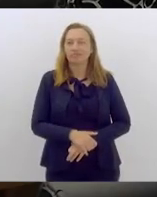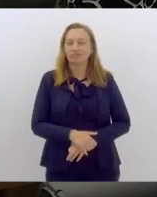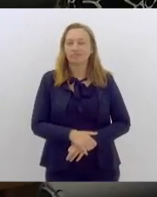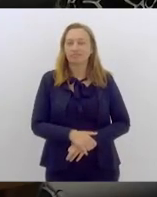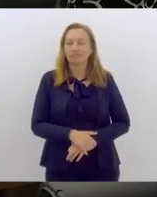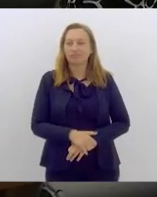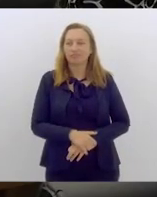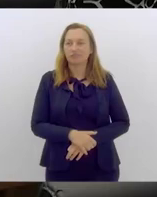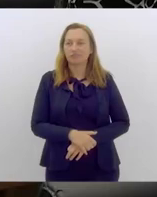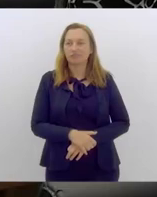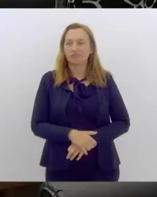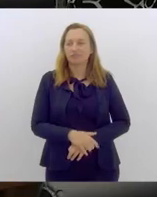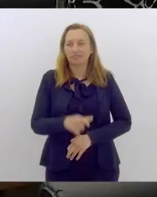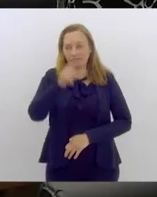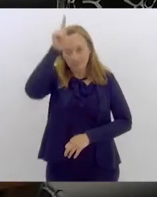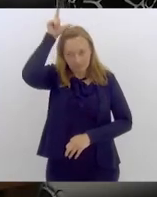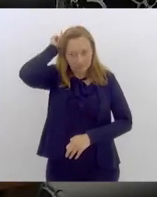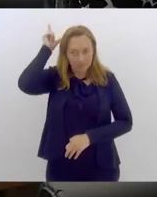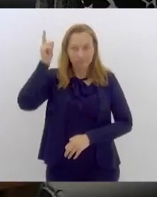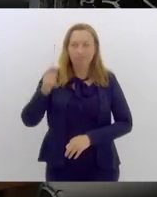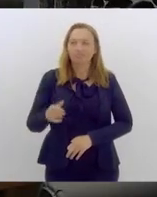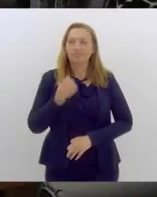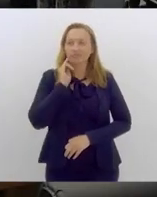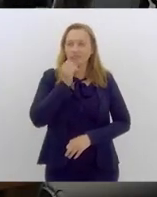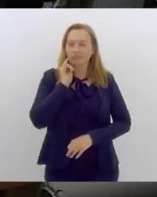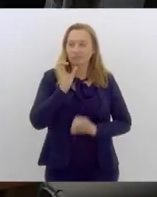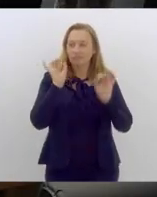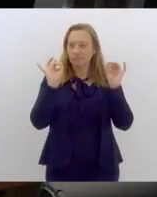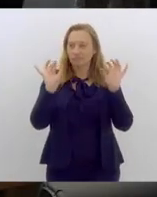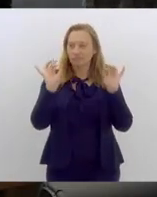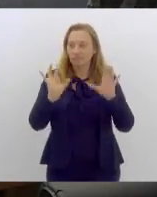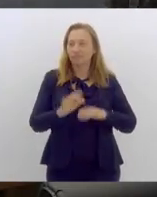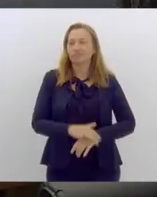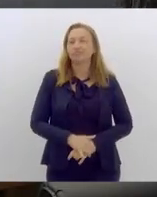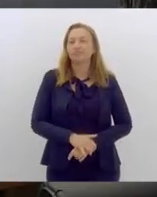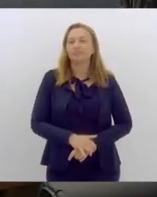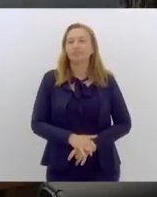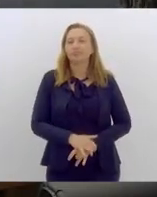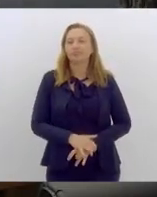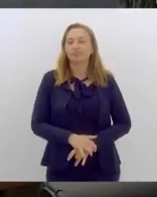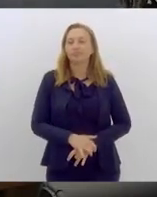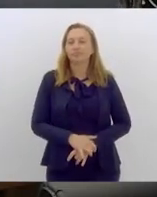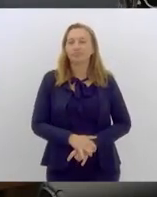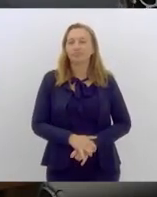designo o deputado Luiz Paulo como relator especial.